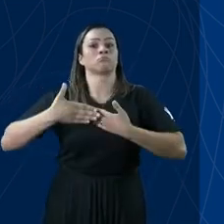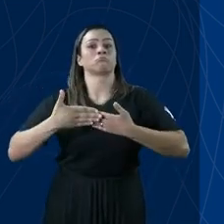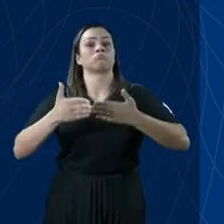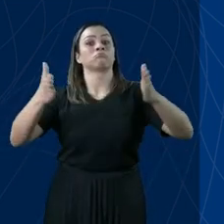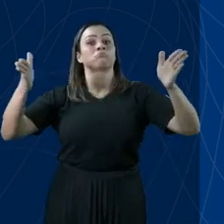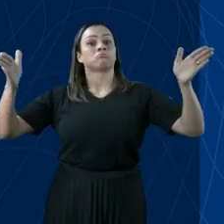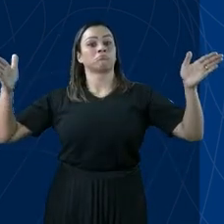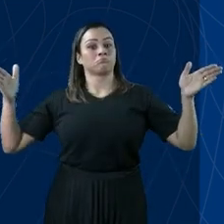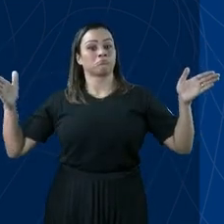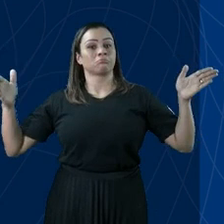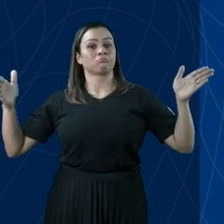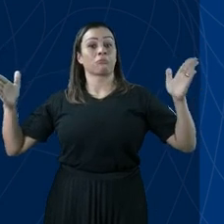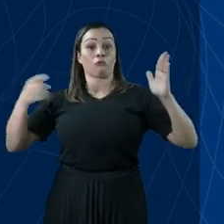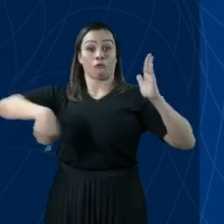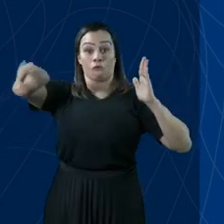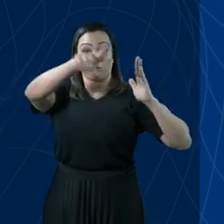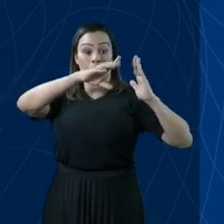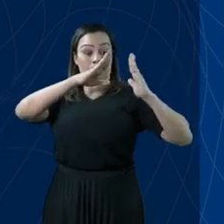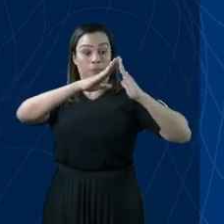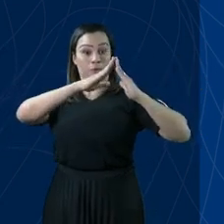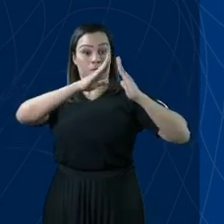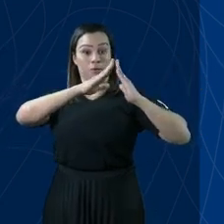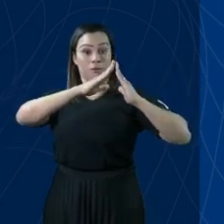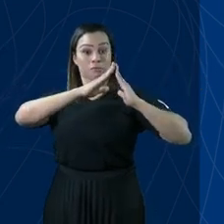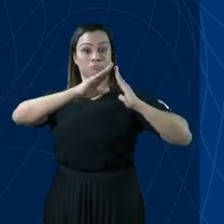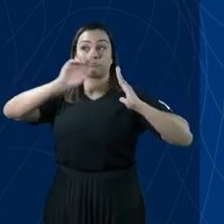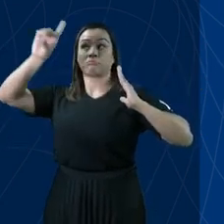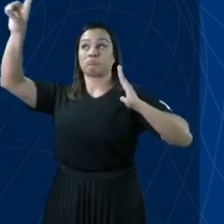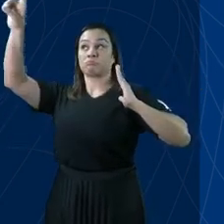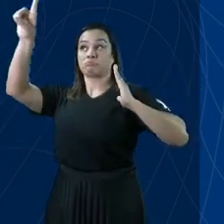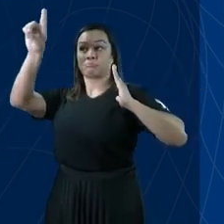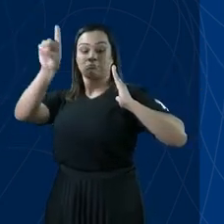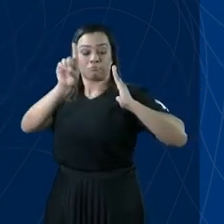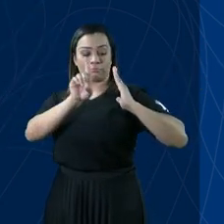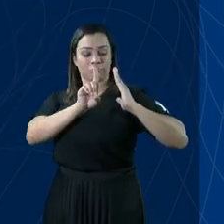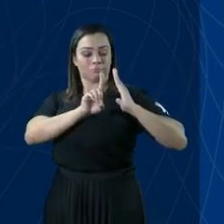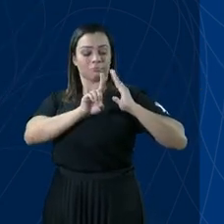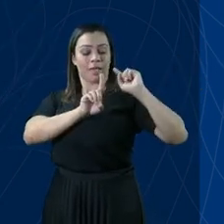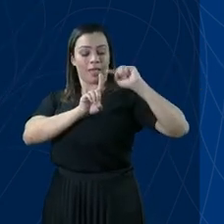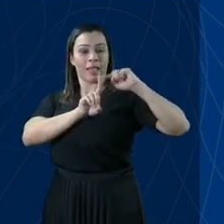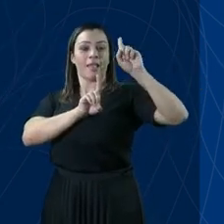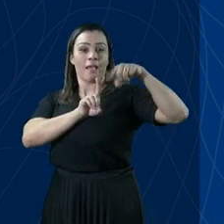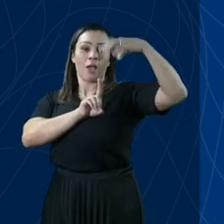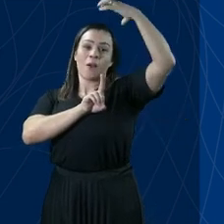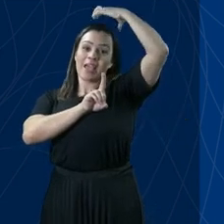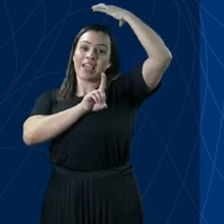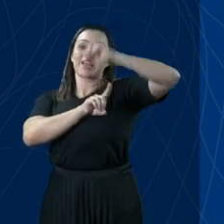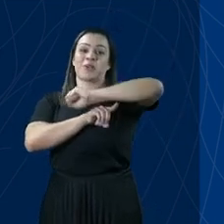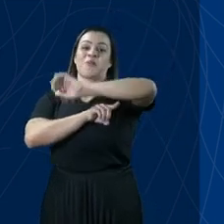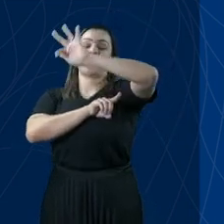levantai-vos, ó entradas eternas, e entrará o Rei da